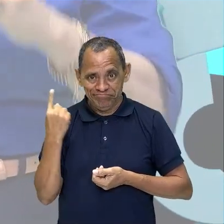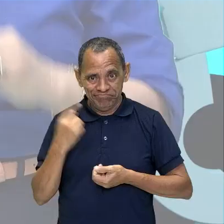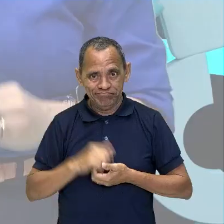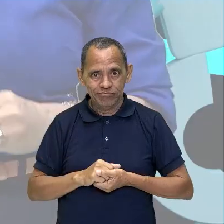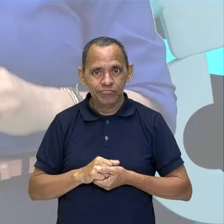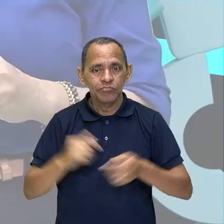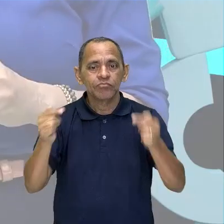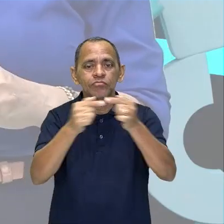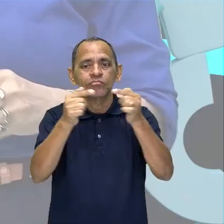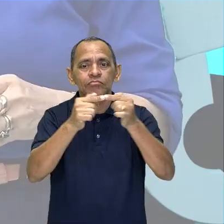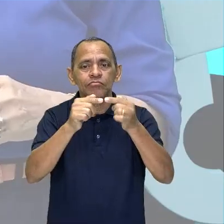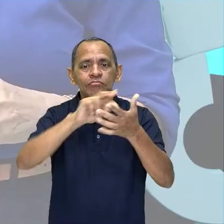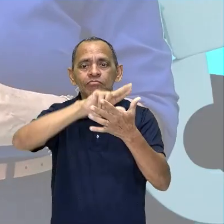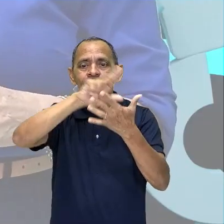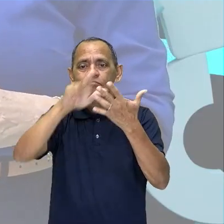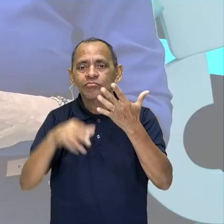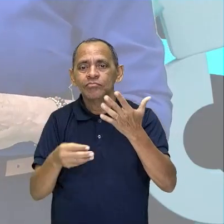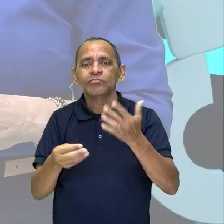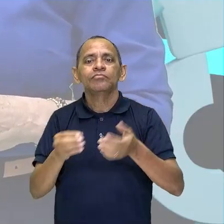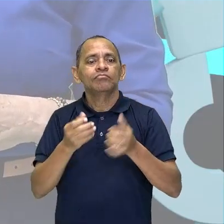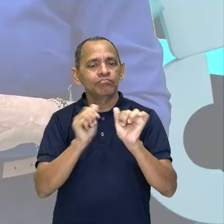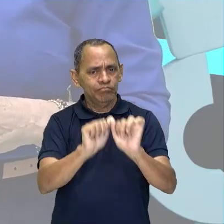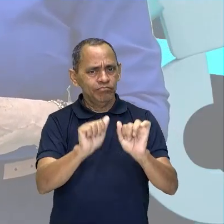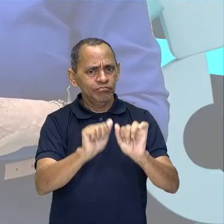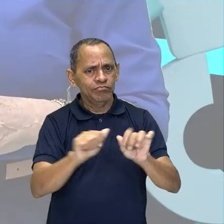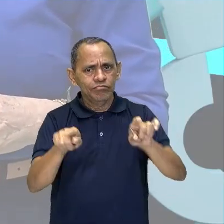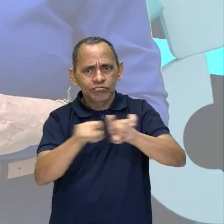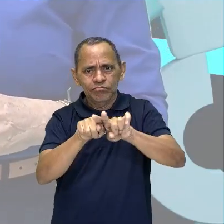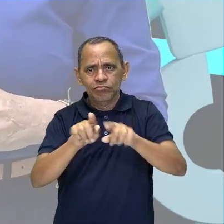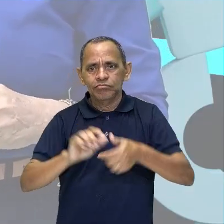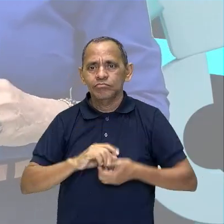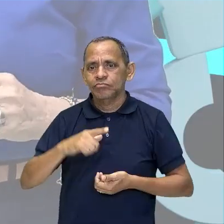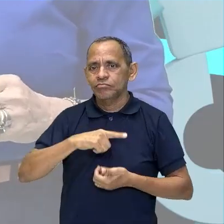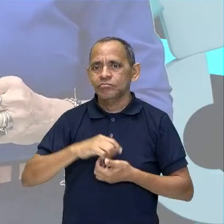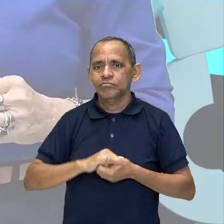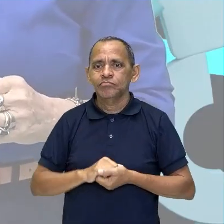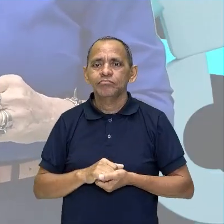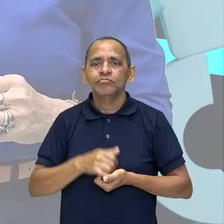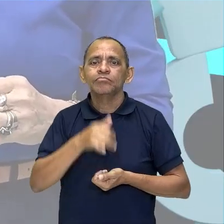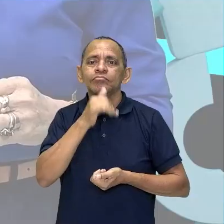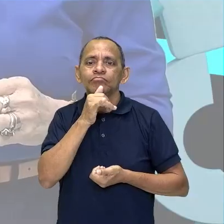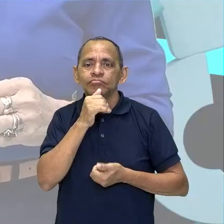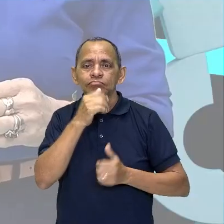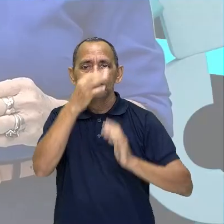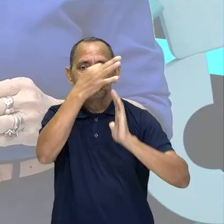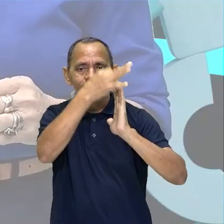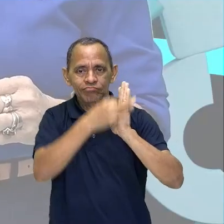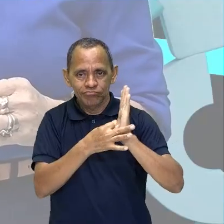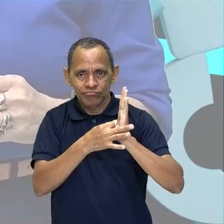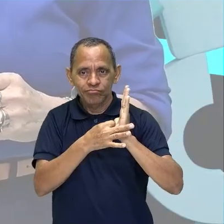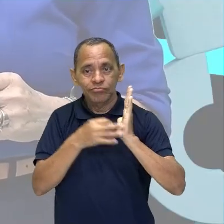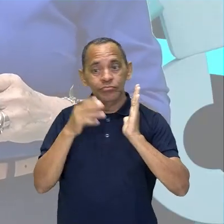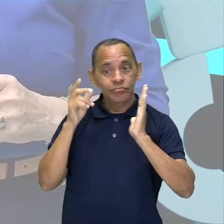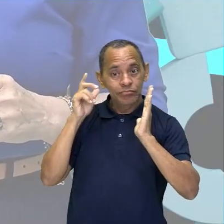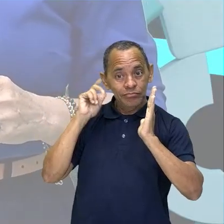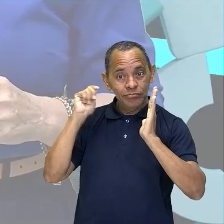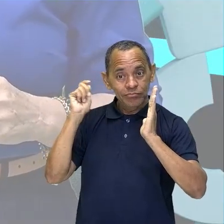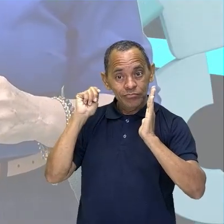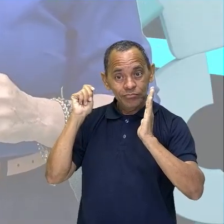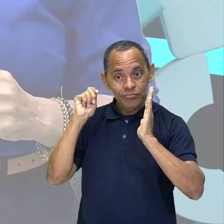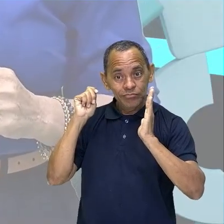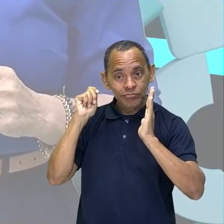para constituir a hipermídia. Você tem a presença do texto, você tem os sons, você